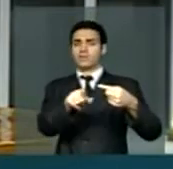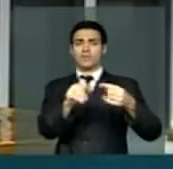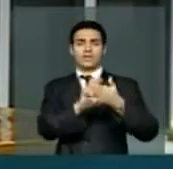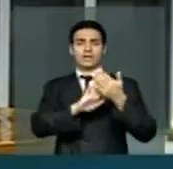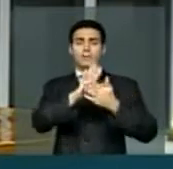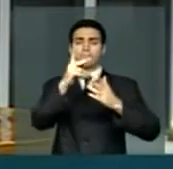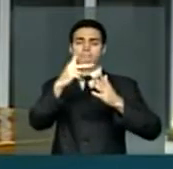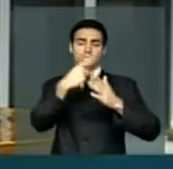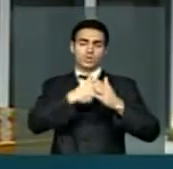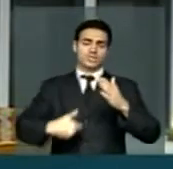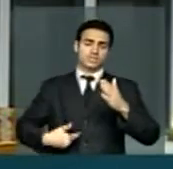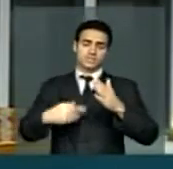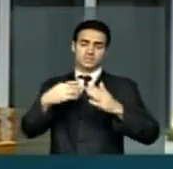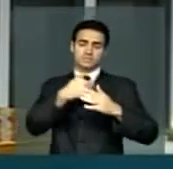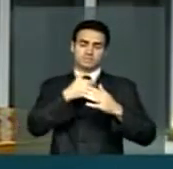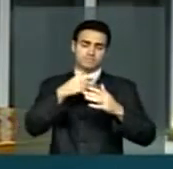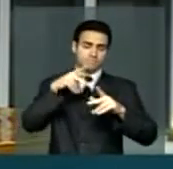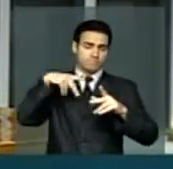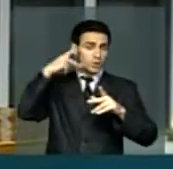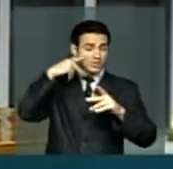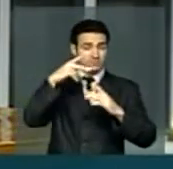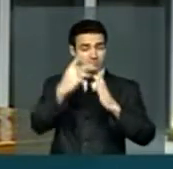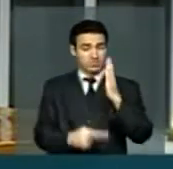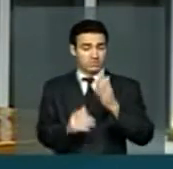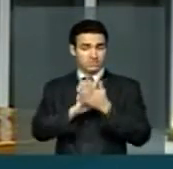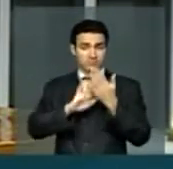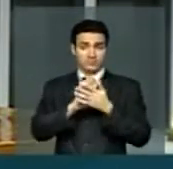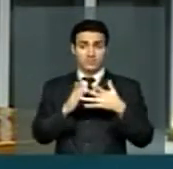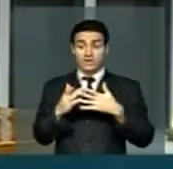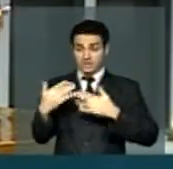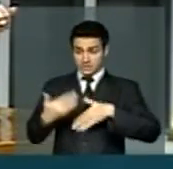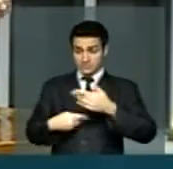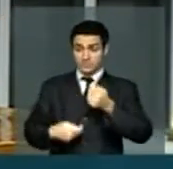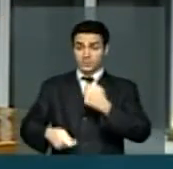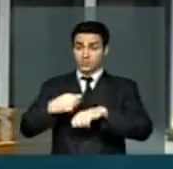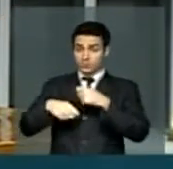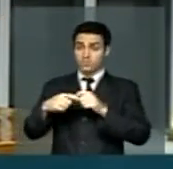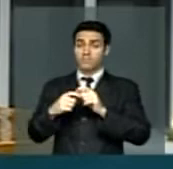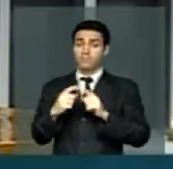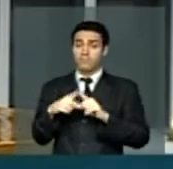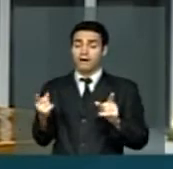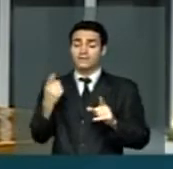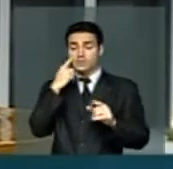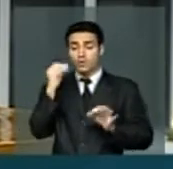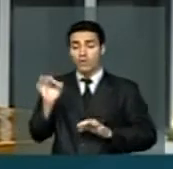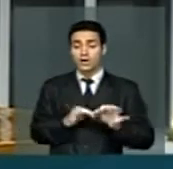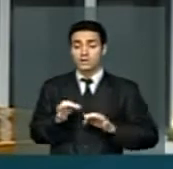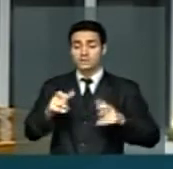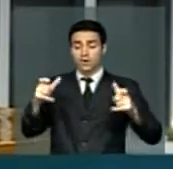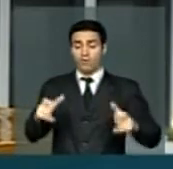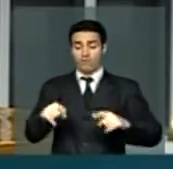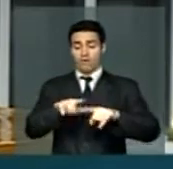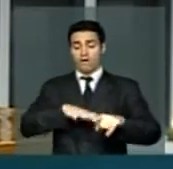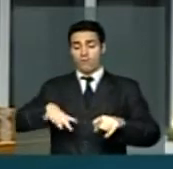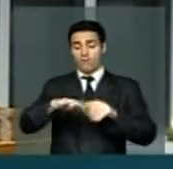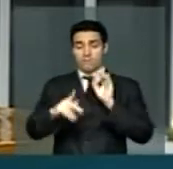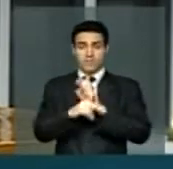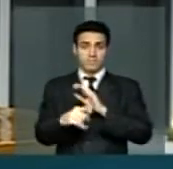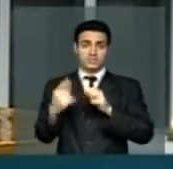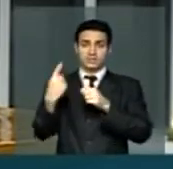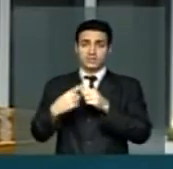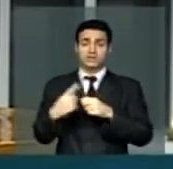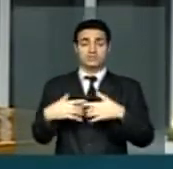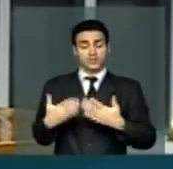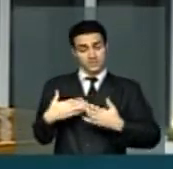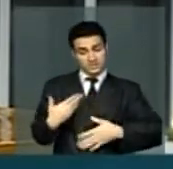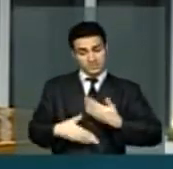não podemos pensar um desenvolvimento econômico sem pensar a organização espacial da nossa cidade. Portanto, o